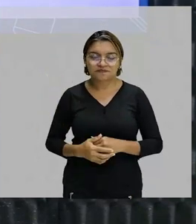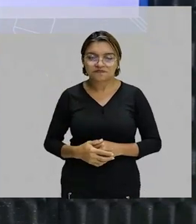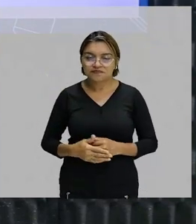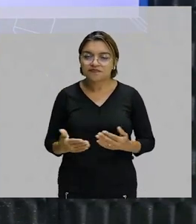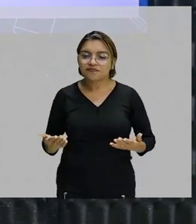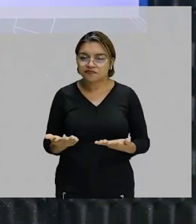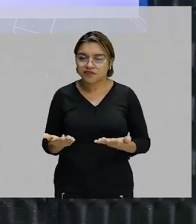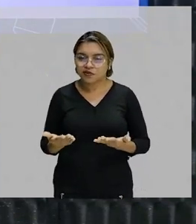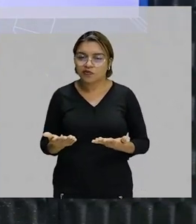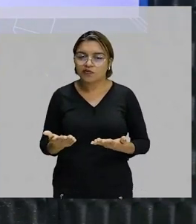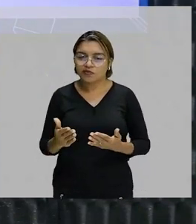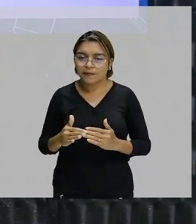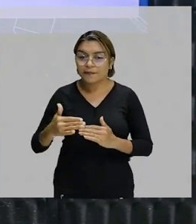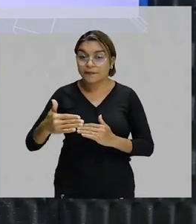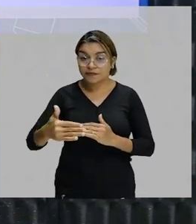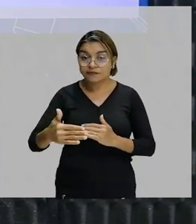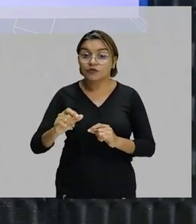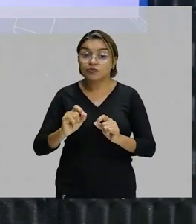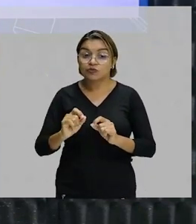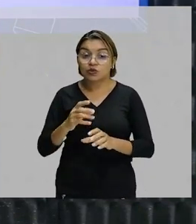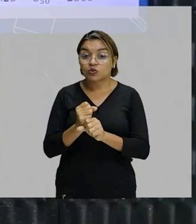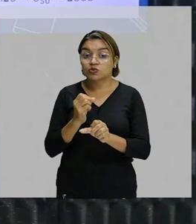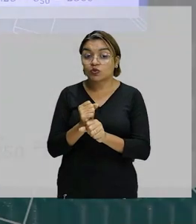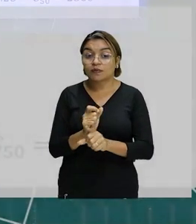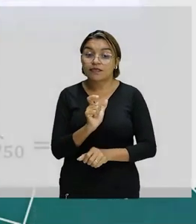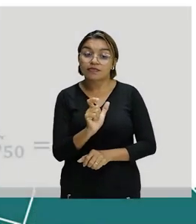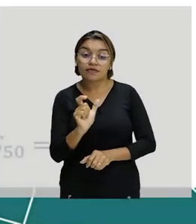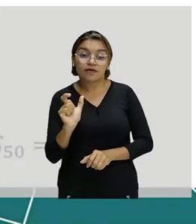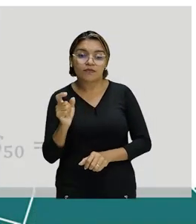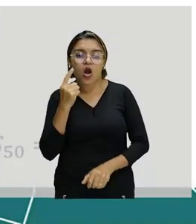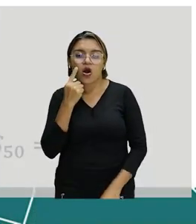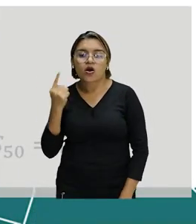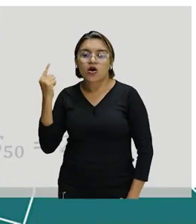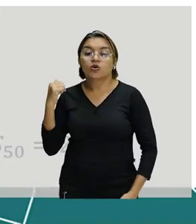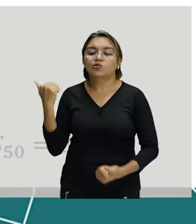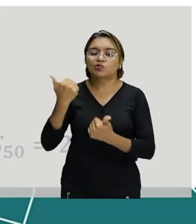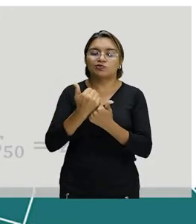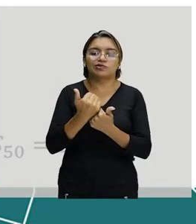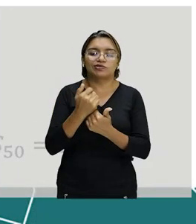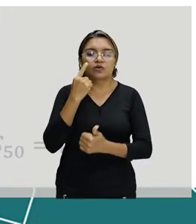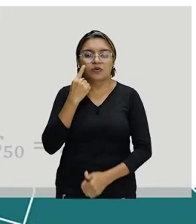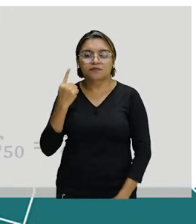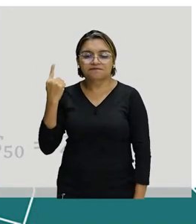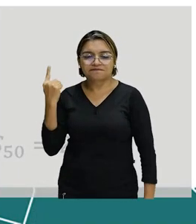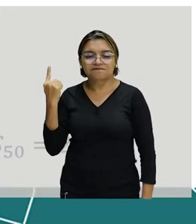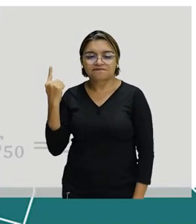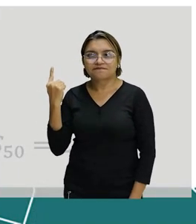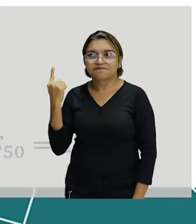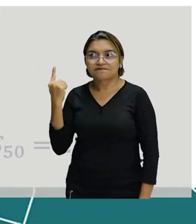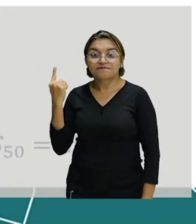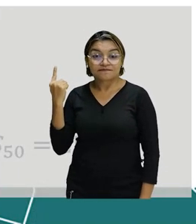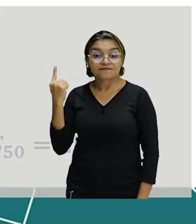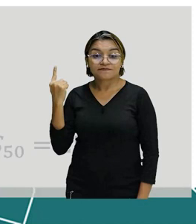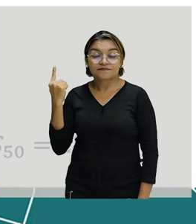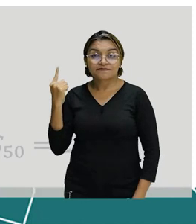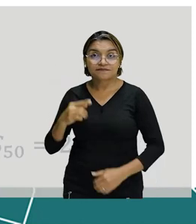Agora sim eu vou pra soma dos termos na soma dos termos eu já tô substituindo ó A1 + a50 x 50